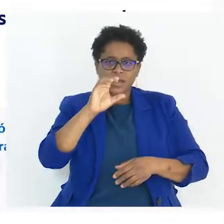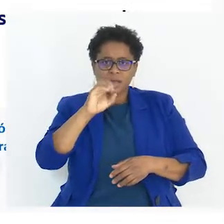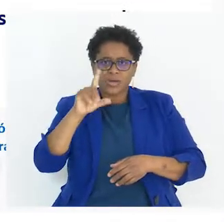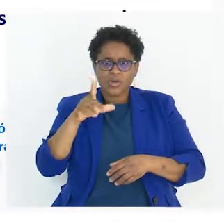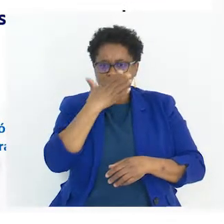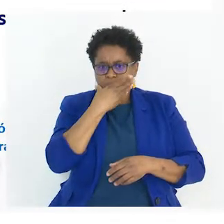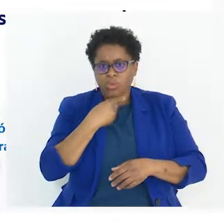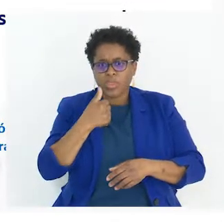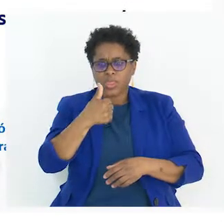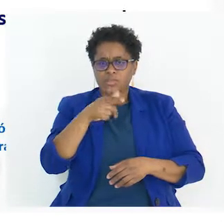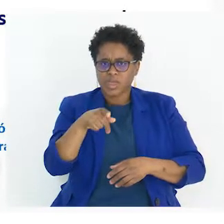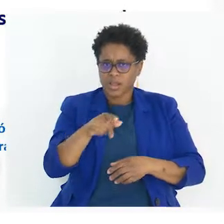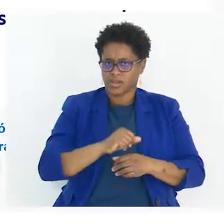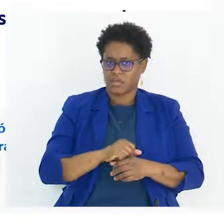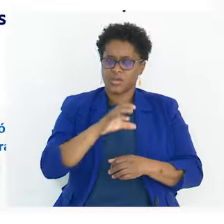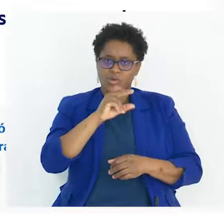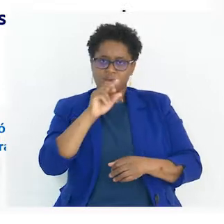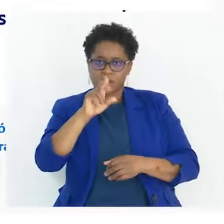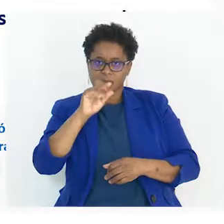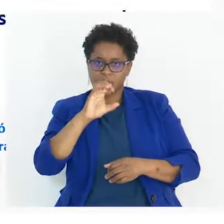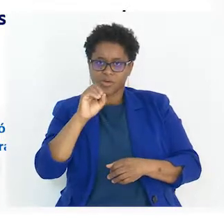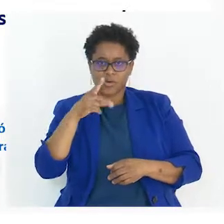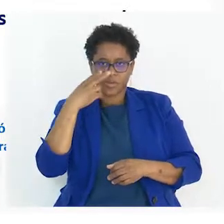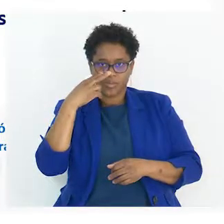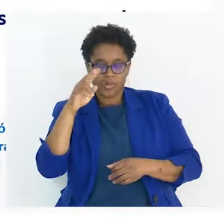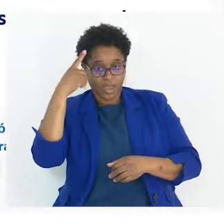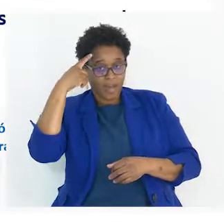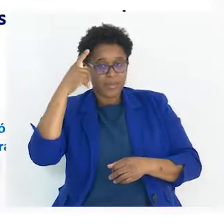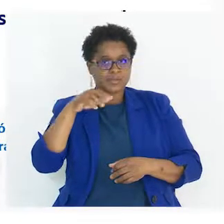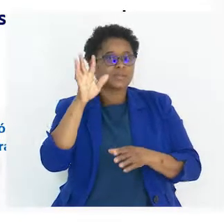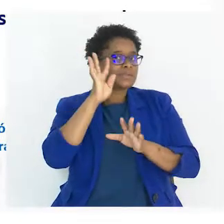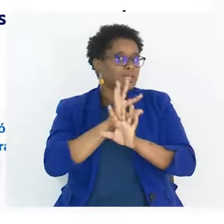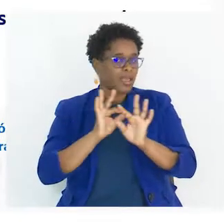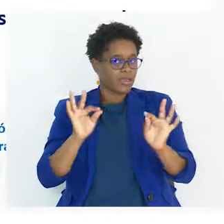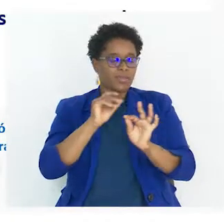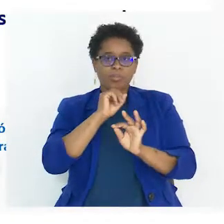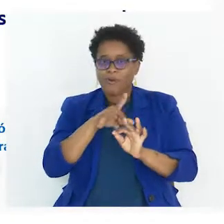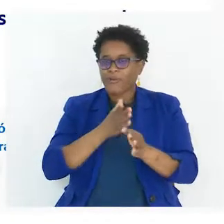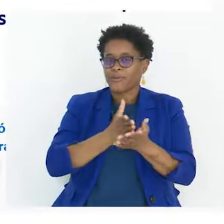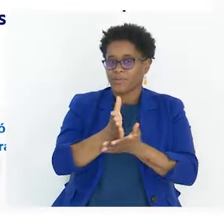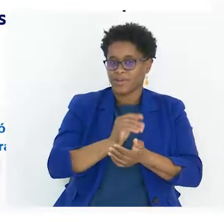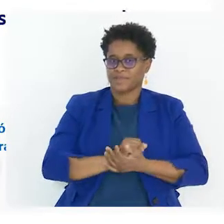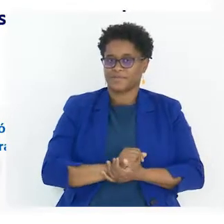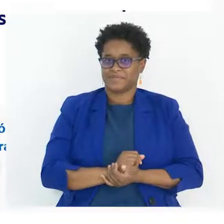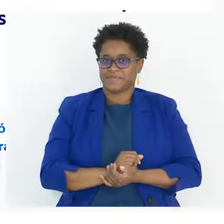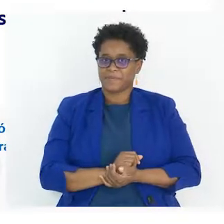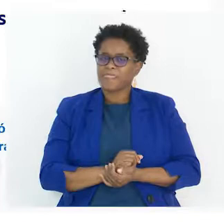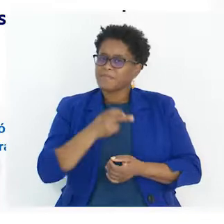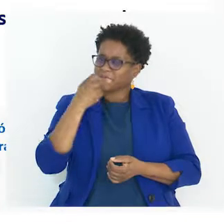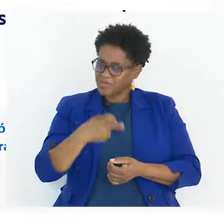caracol tão bonito que está ali." O caracol mostrou a cabeça. Excelente, podem